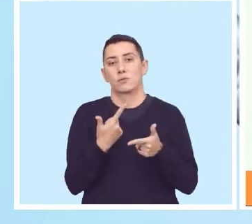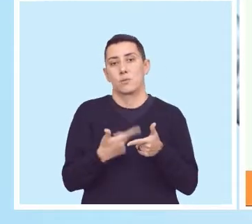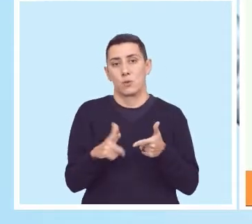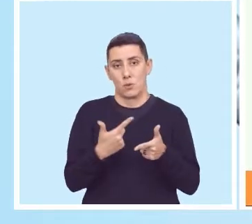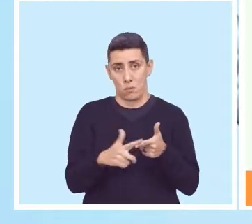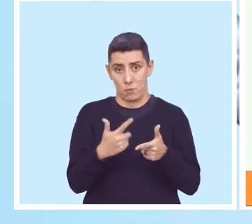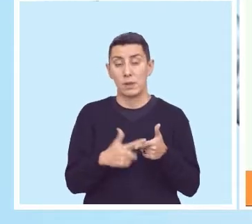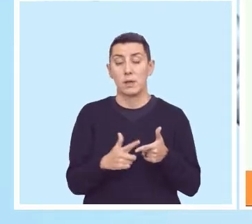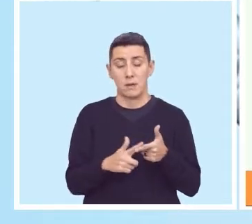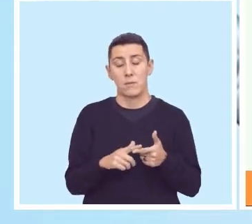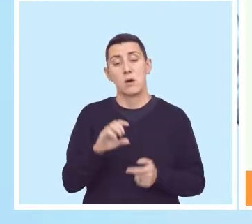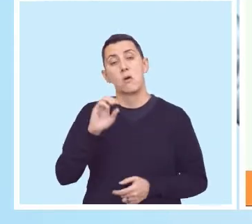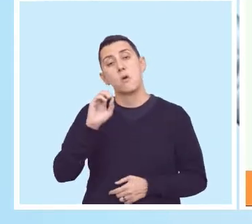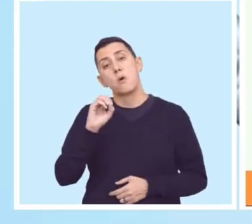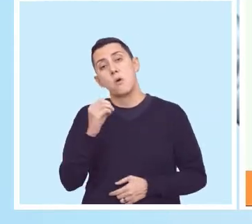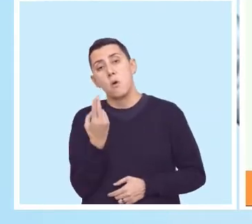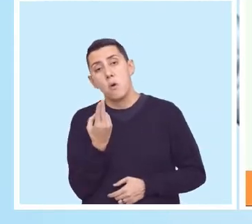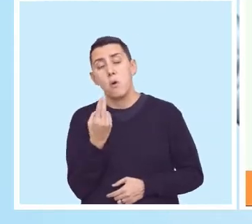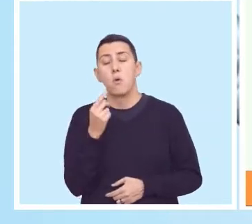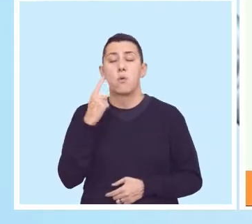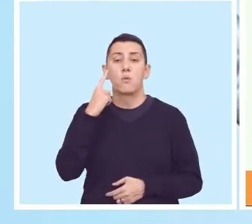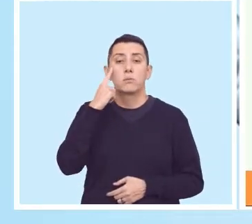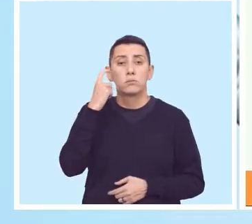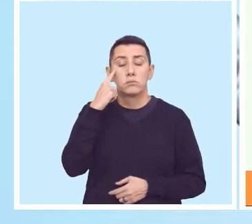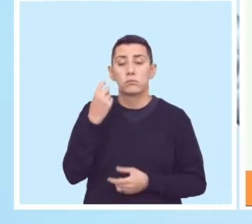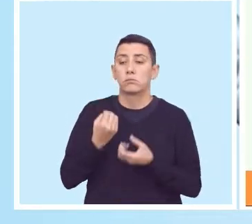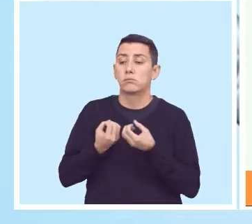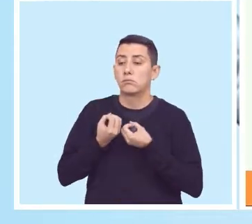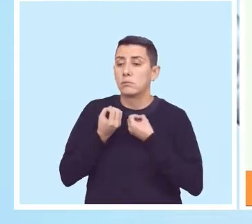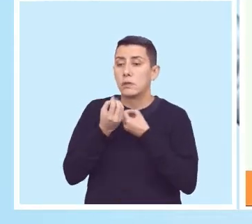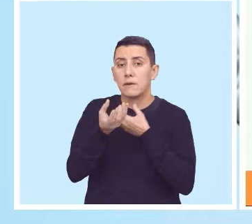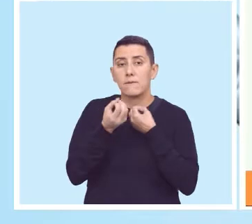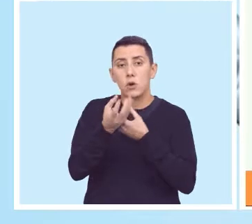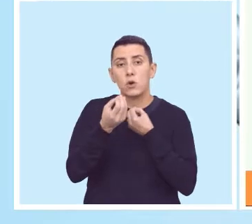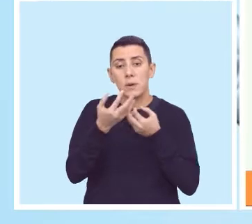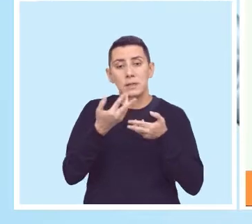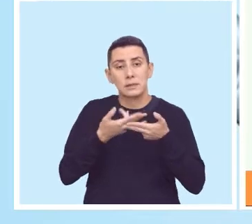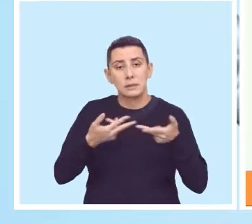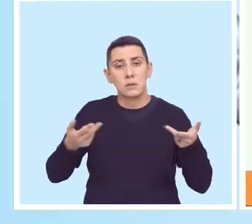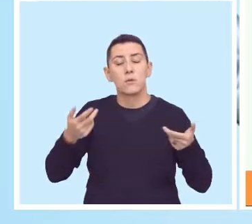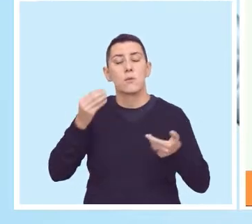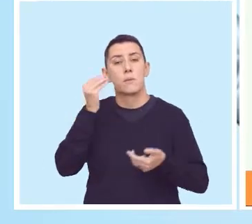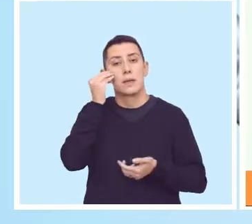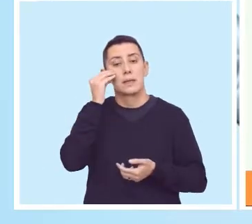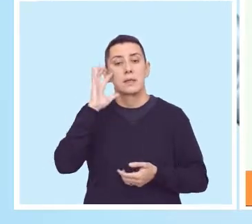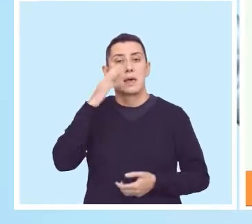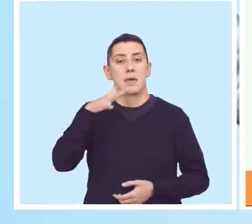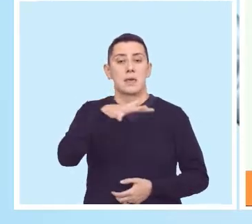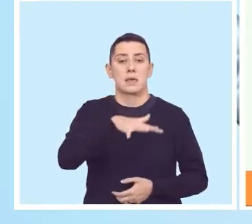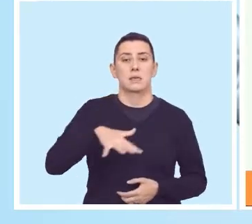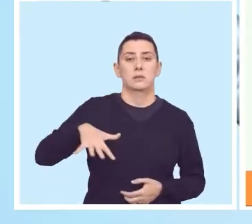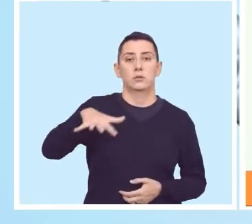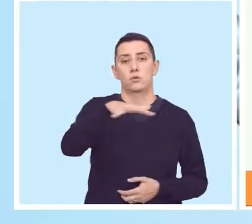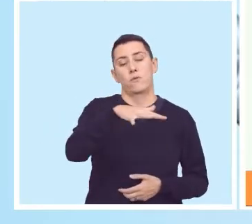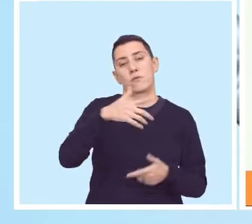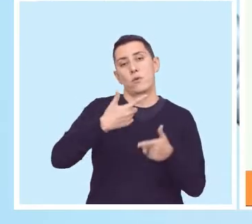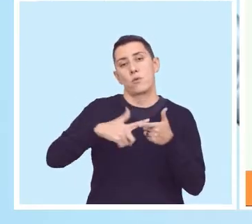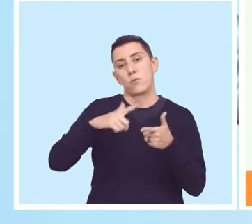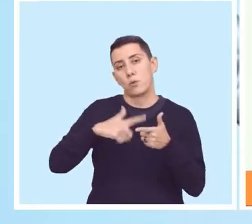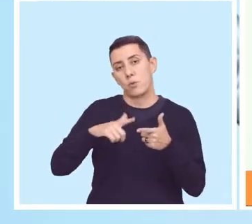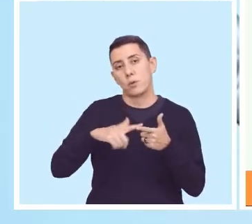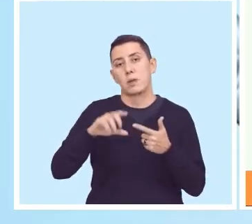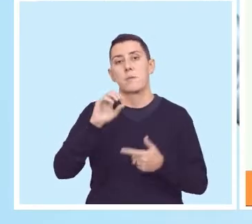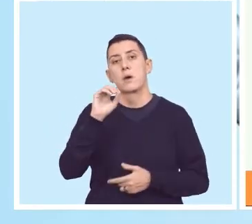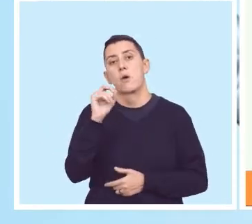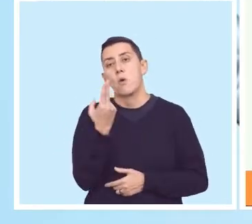ou então gerar informações para que um determinado problema específico fosse resolvido ou tivesse o